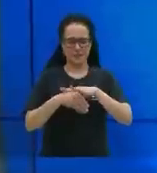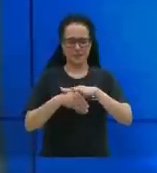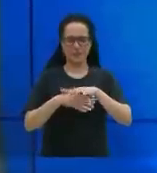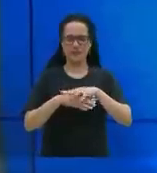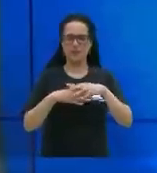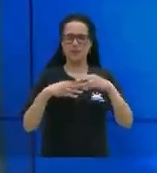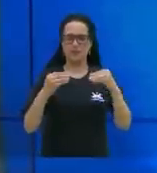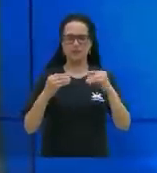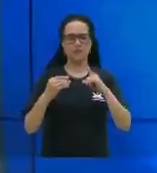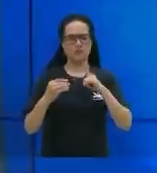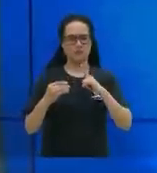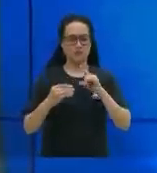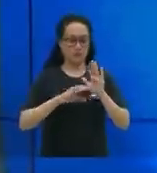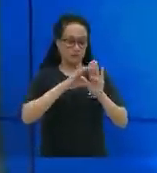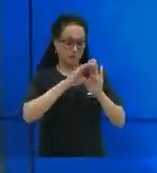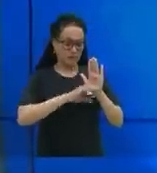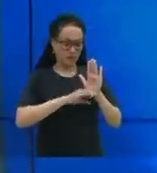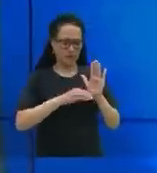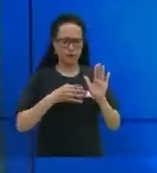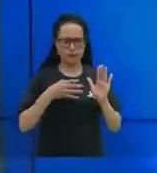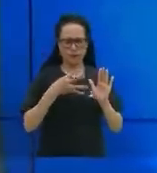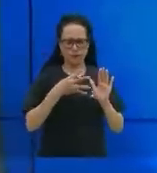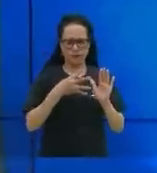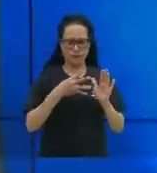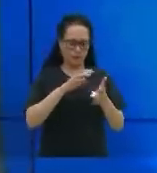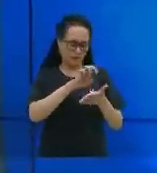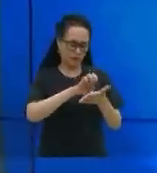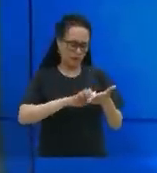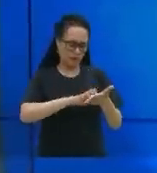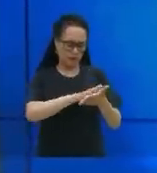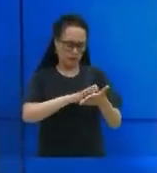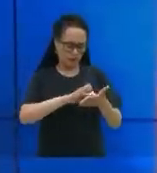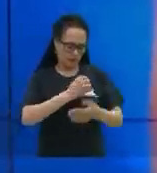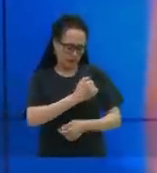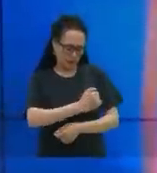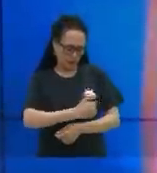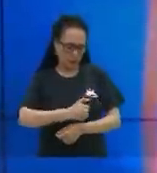No capítulo 4 do Evangelho de São João,